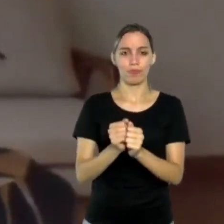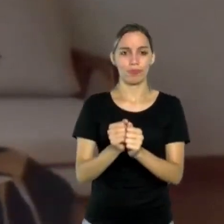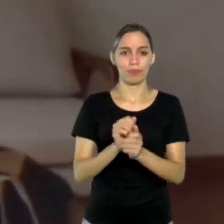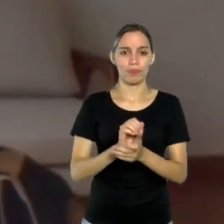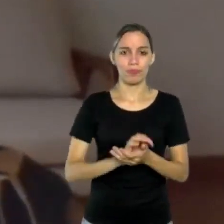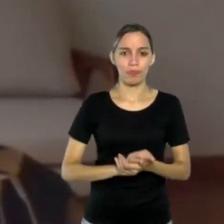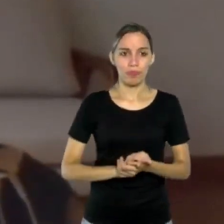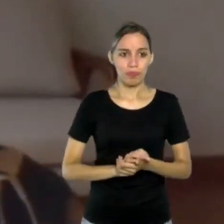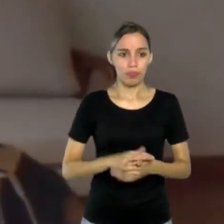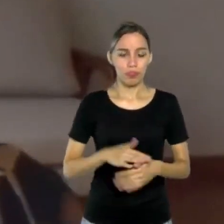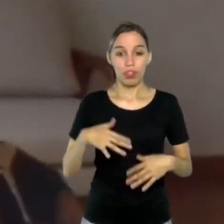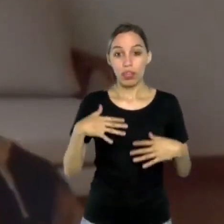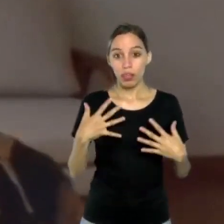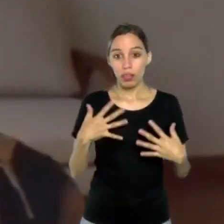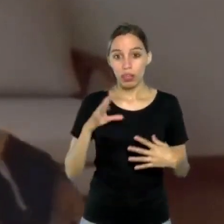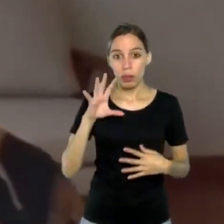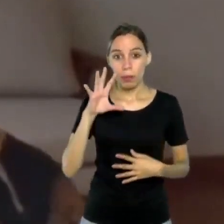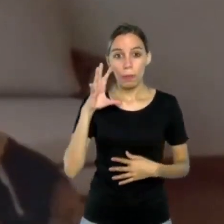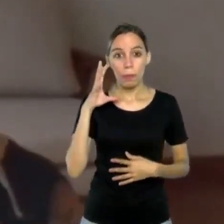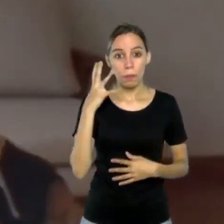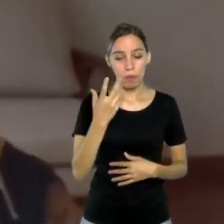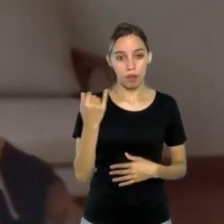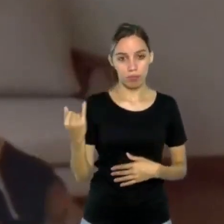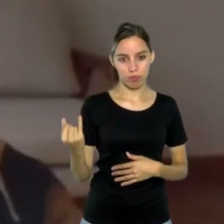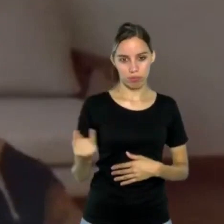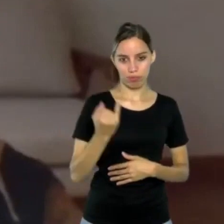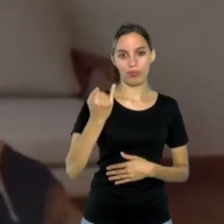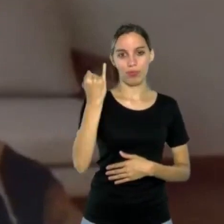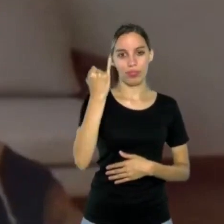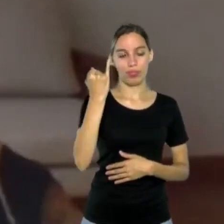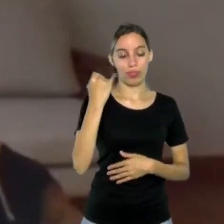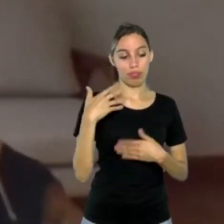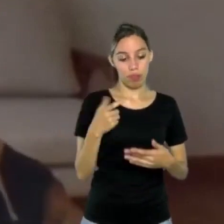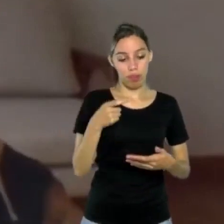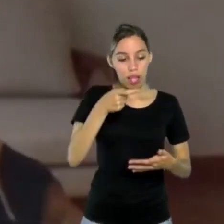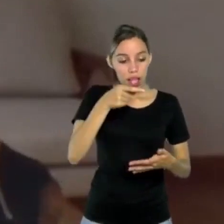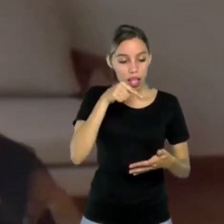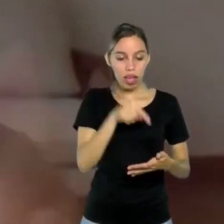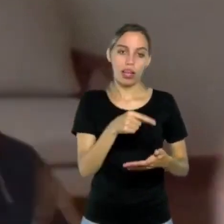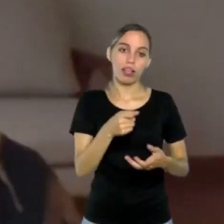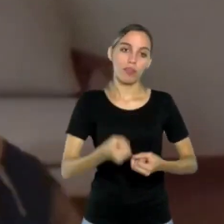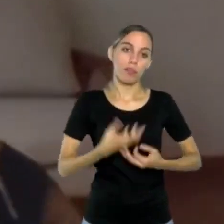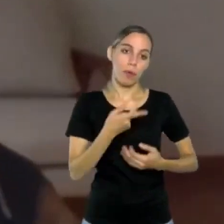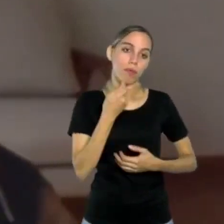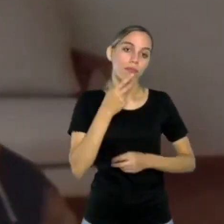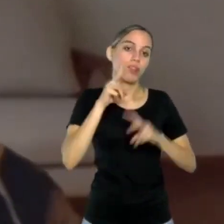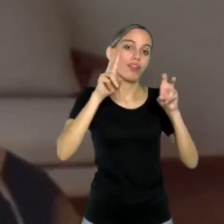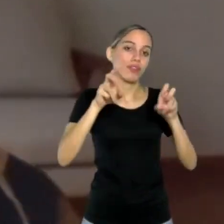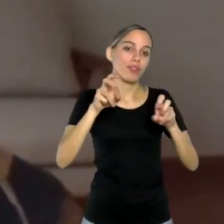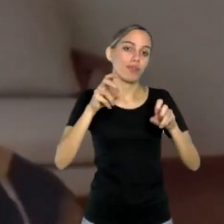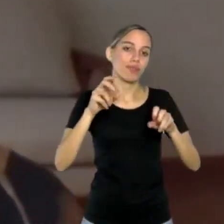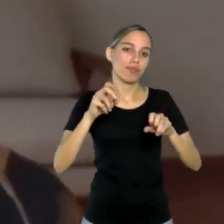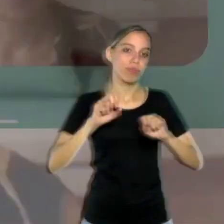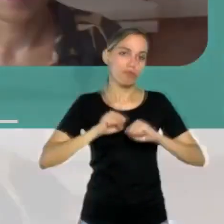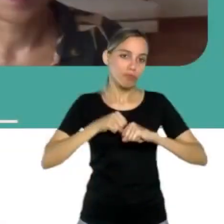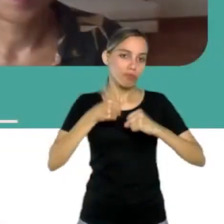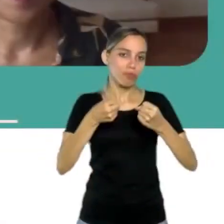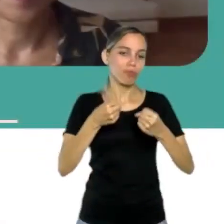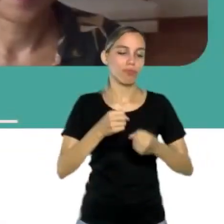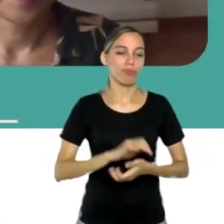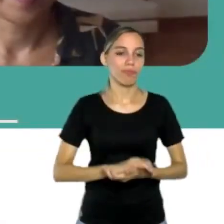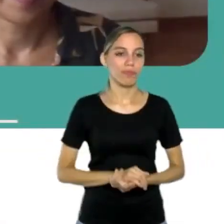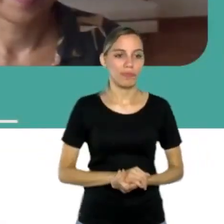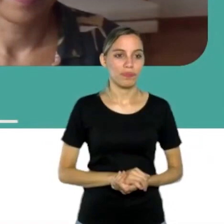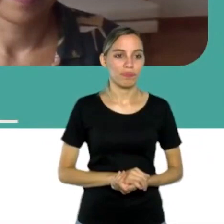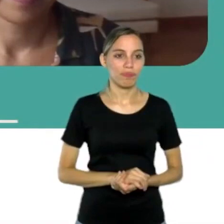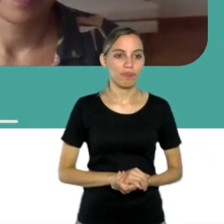eu acho isso muito fundamental. Então, acho que esse poema fala um pouco disso, sabe? entre outras coisas.